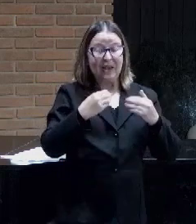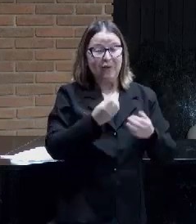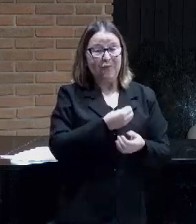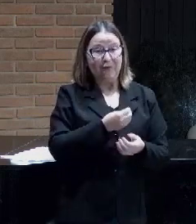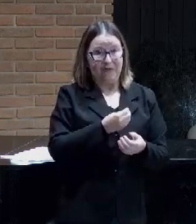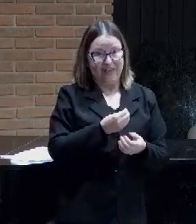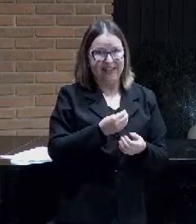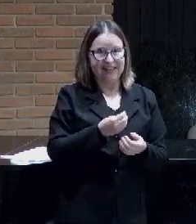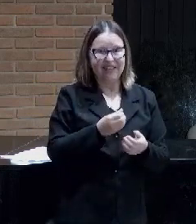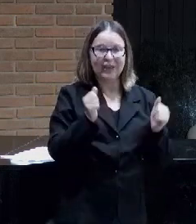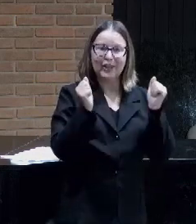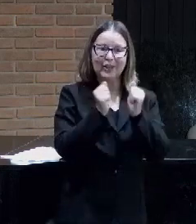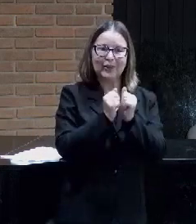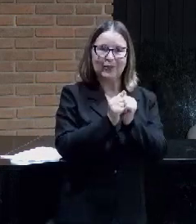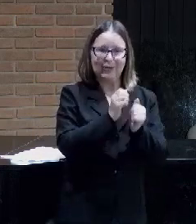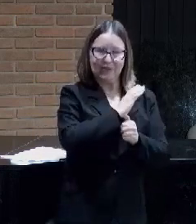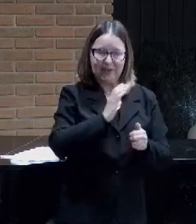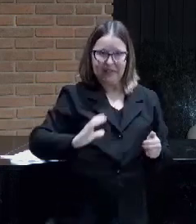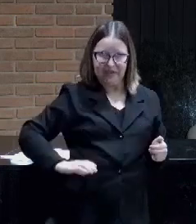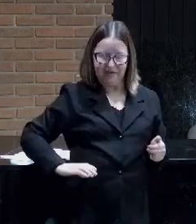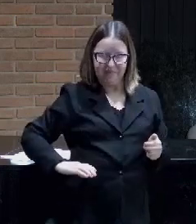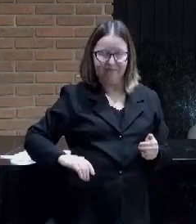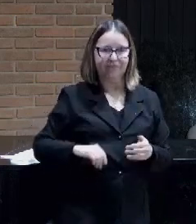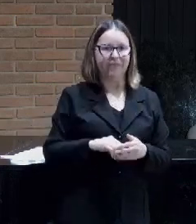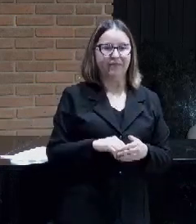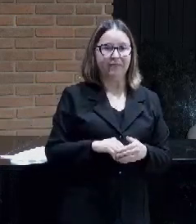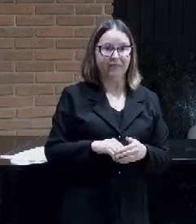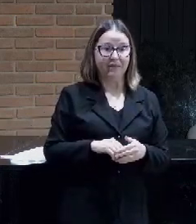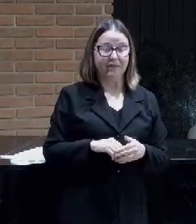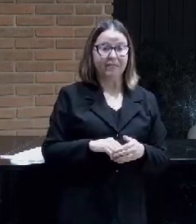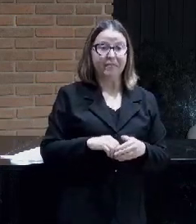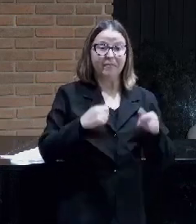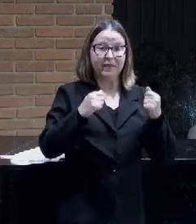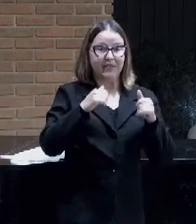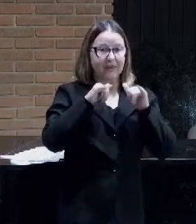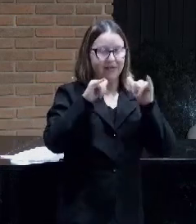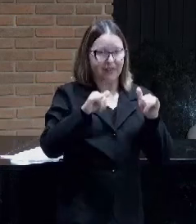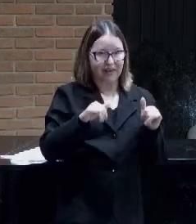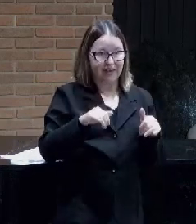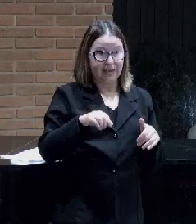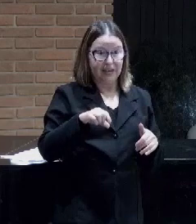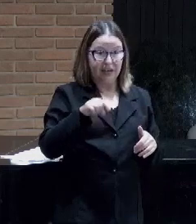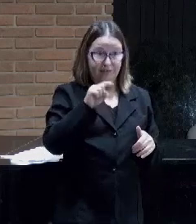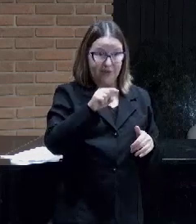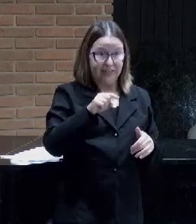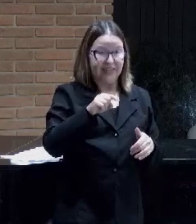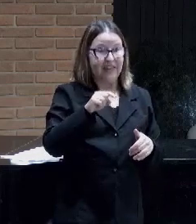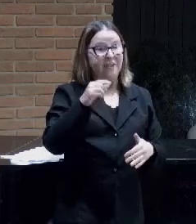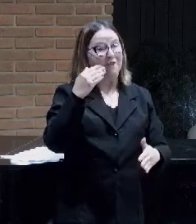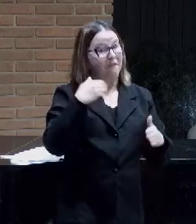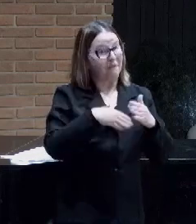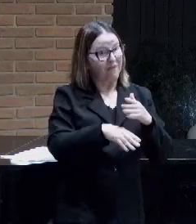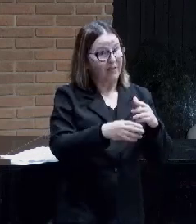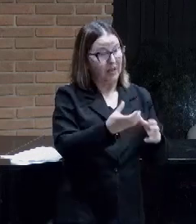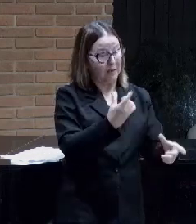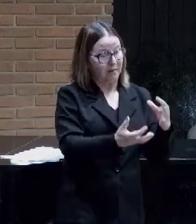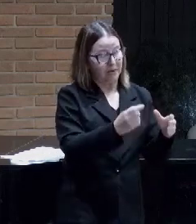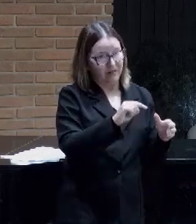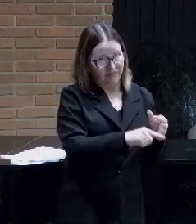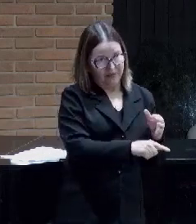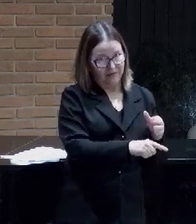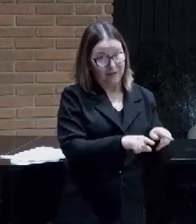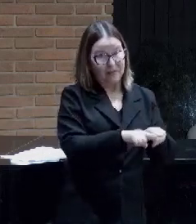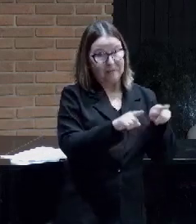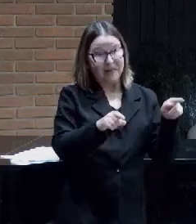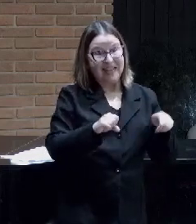Resumindo, você vai para o inferno, mas se você se arrepender dos seus pecados, crer em Cristo Jesus, na sua